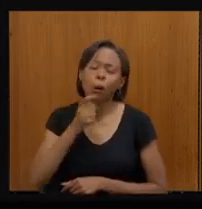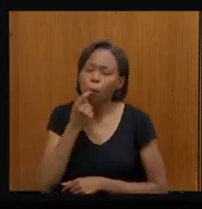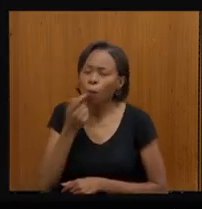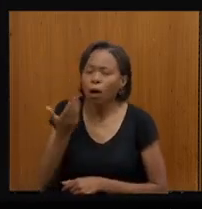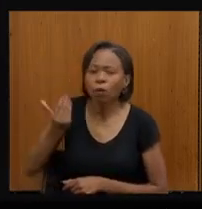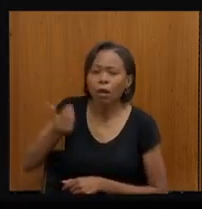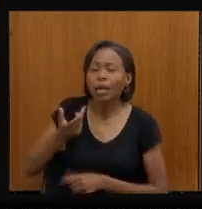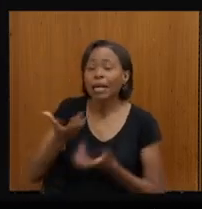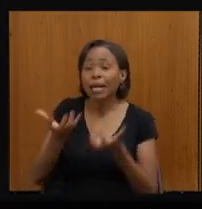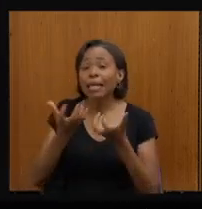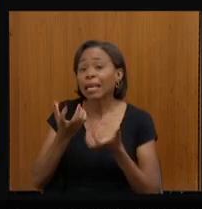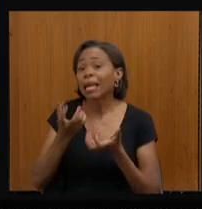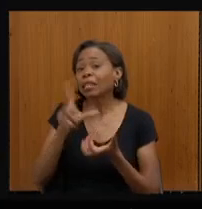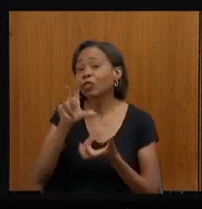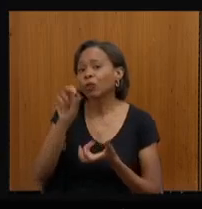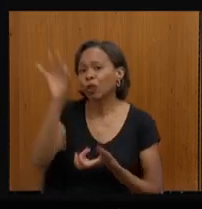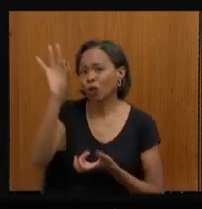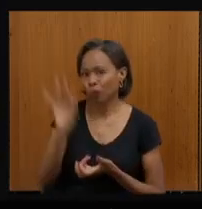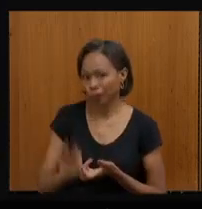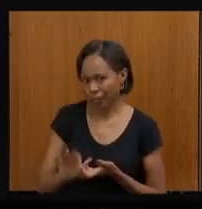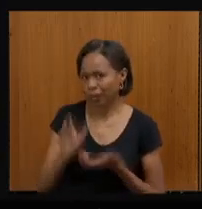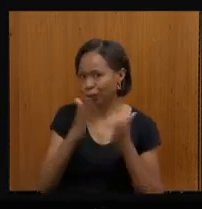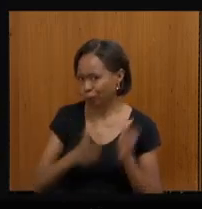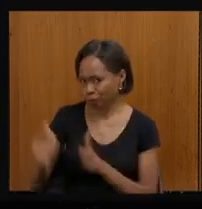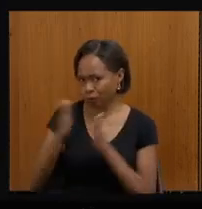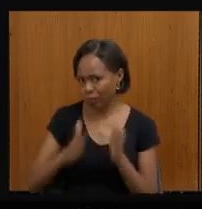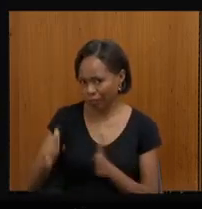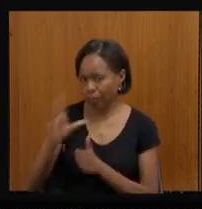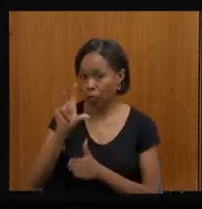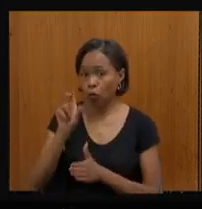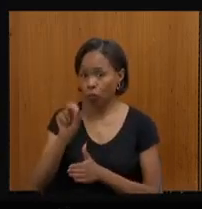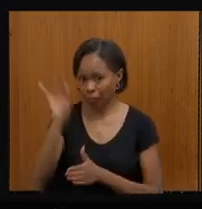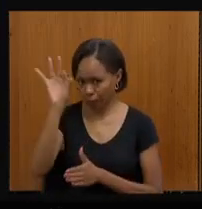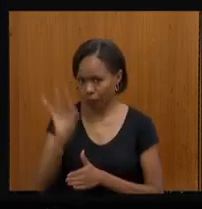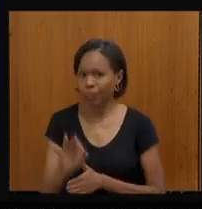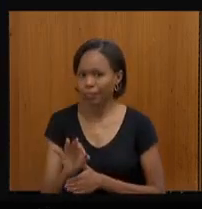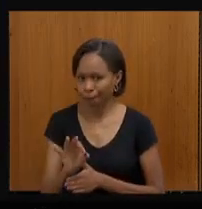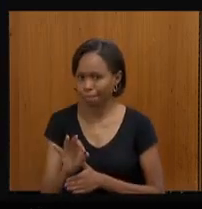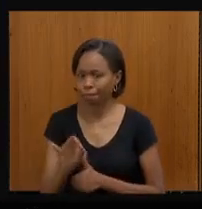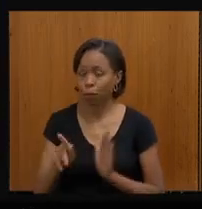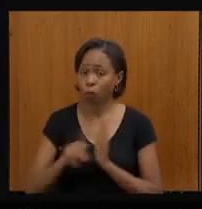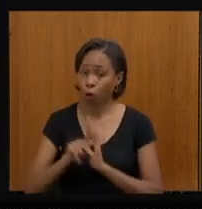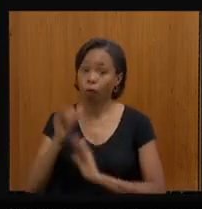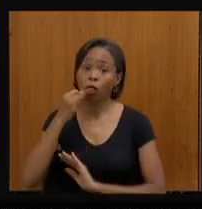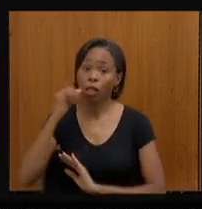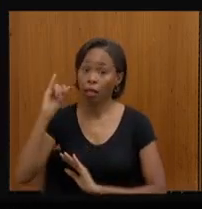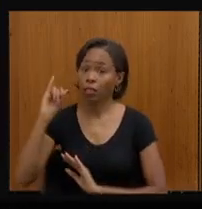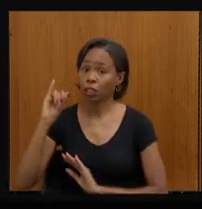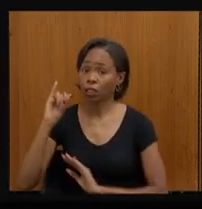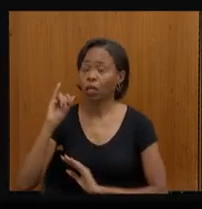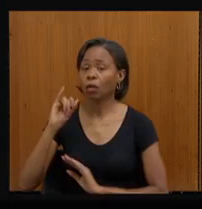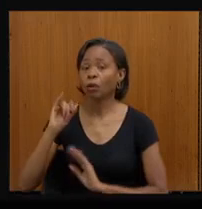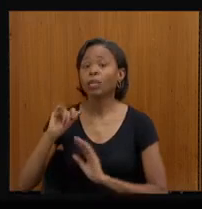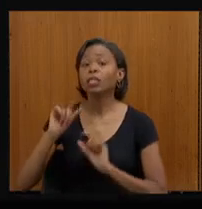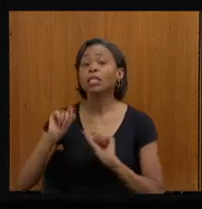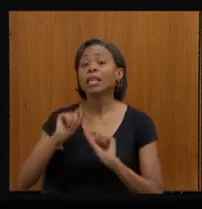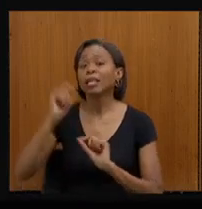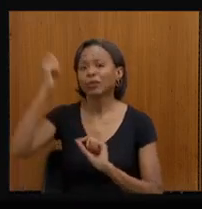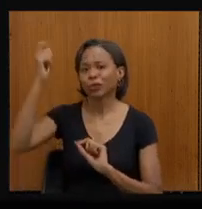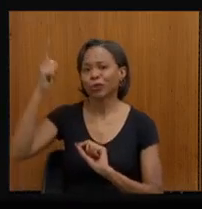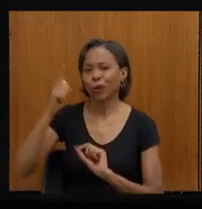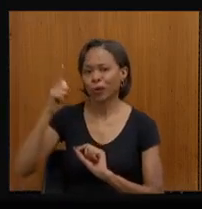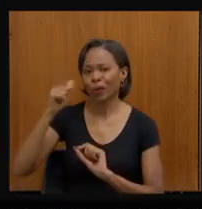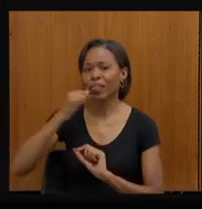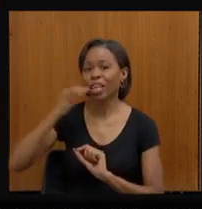que pegar cinquenta por cento da sua produção parente mas apresenta-se com a produção de energia proveniente do sol